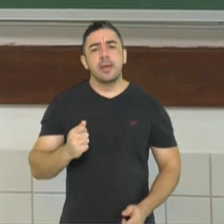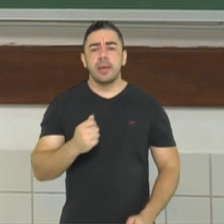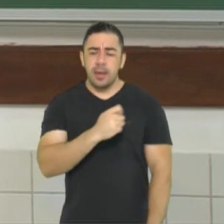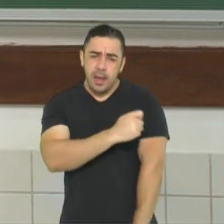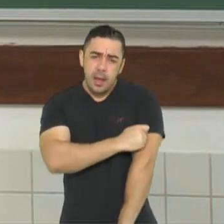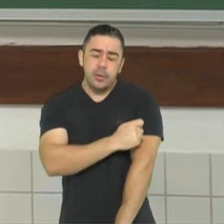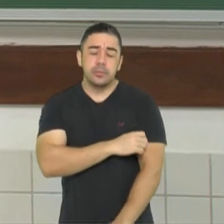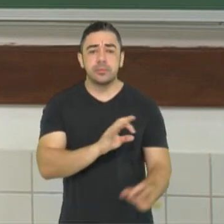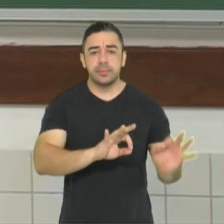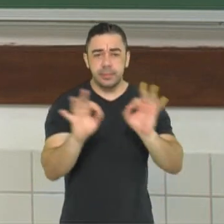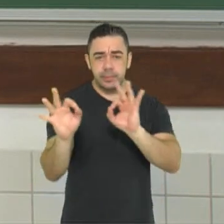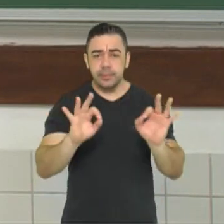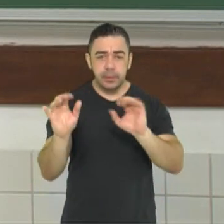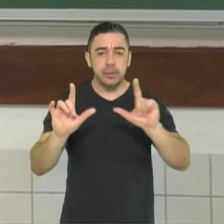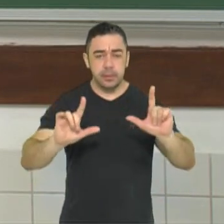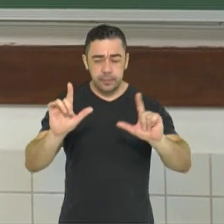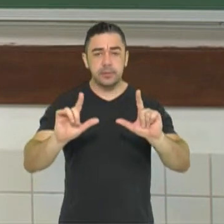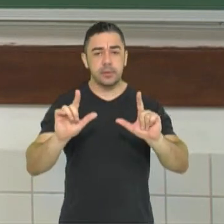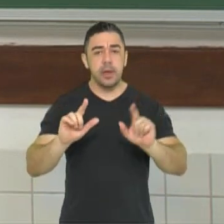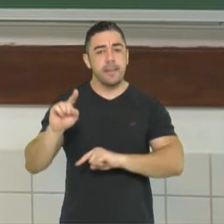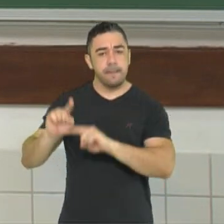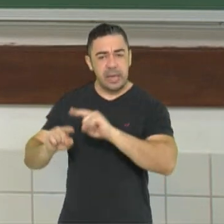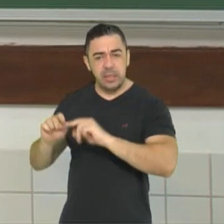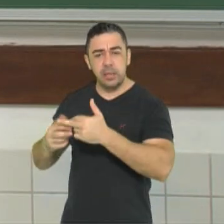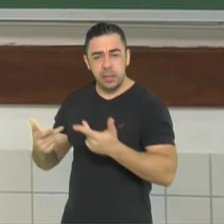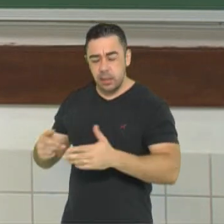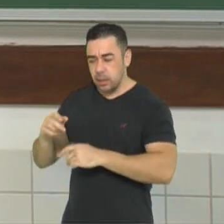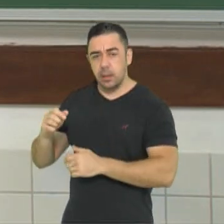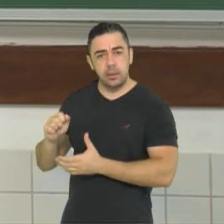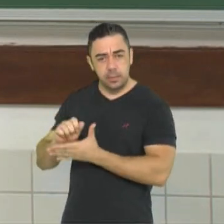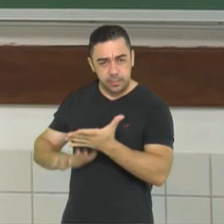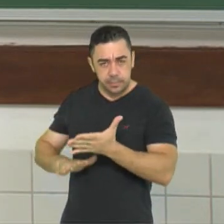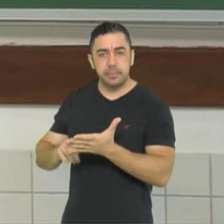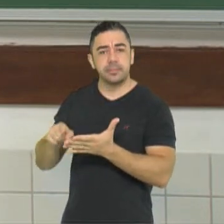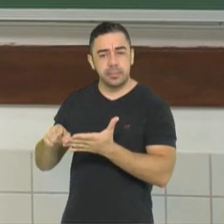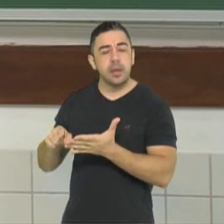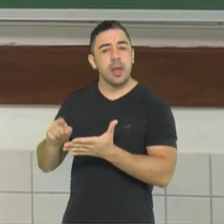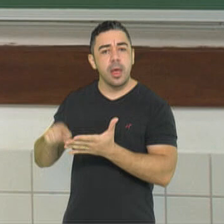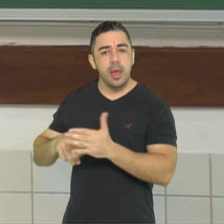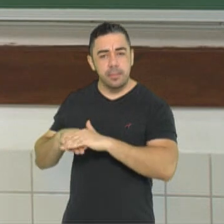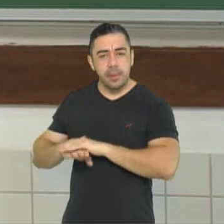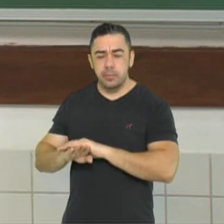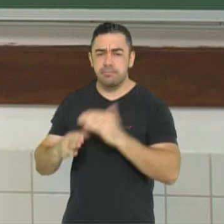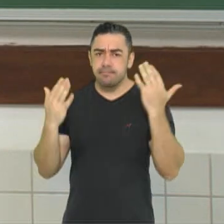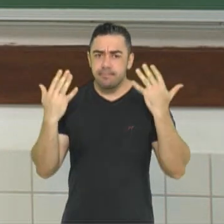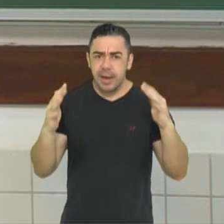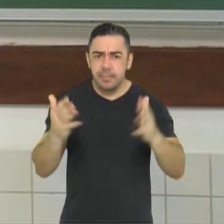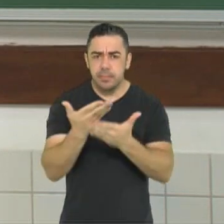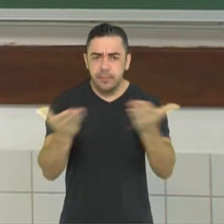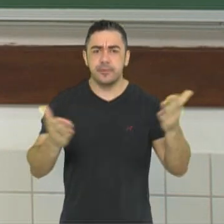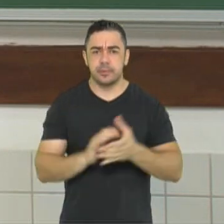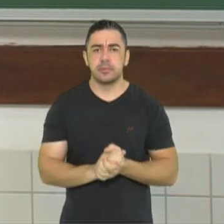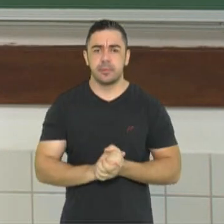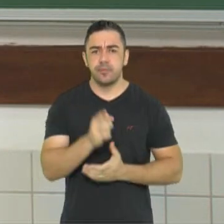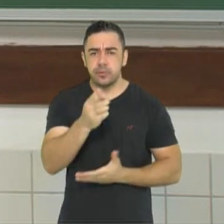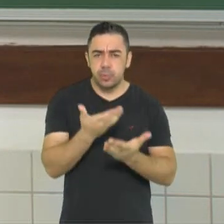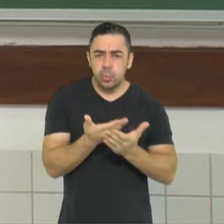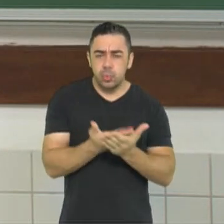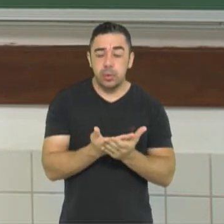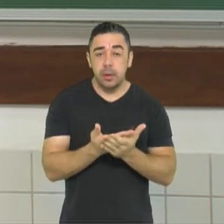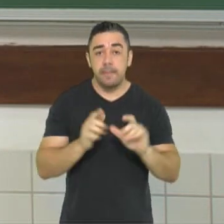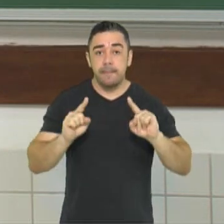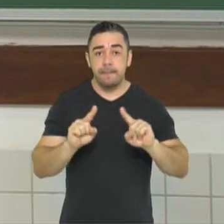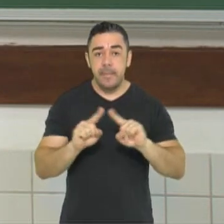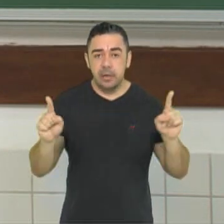pela televisão, que utilizam material impresso, vão lá no colégio. Parabéns, eu não tenho outra palavra para dizer, porque, poxa vida, estão estudando. Mas